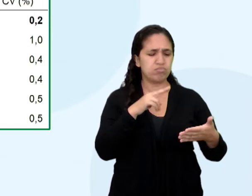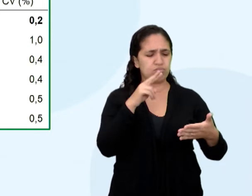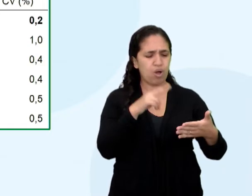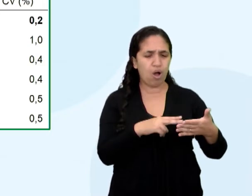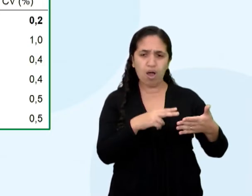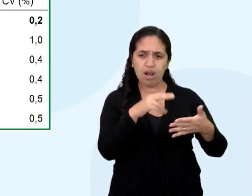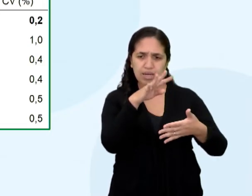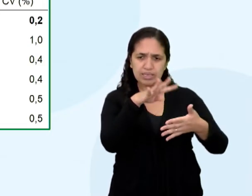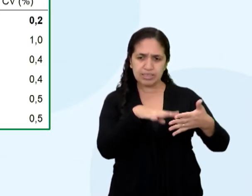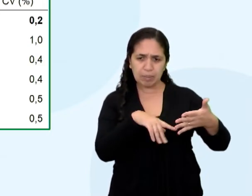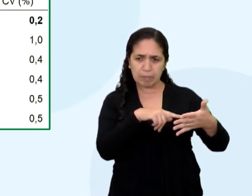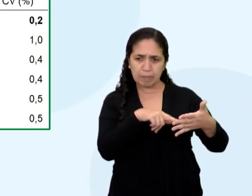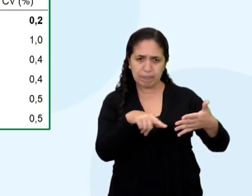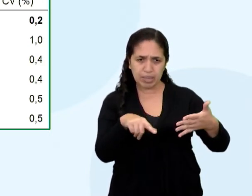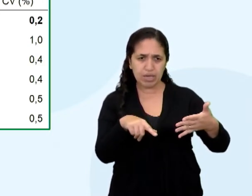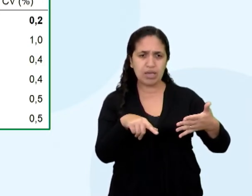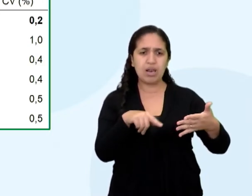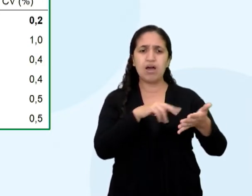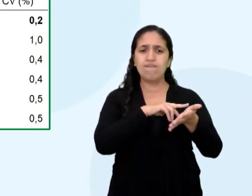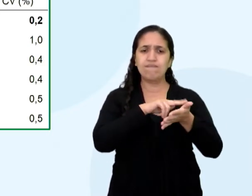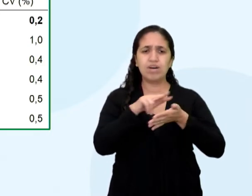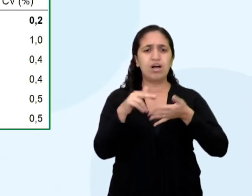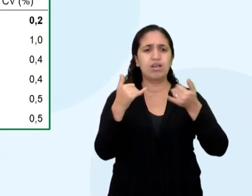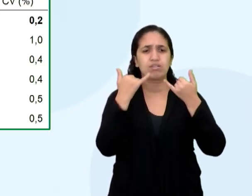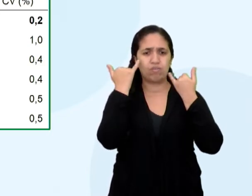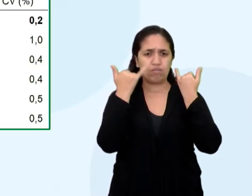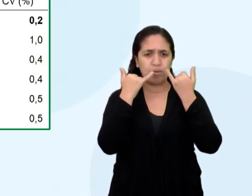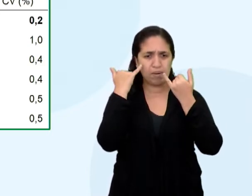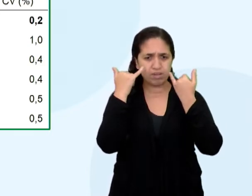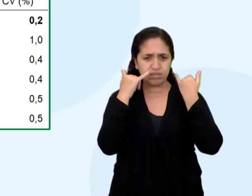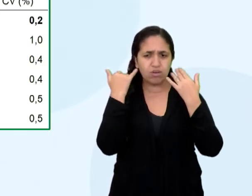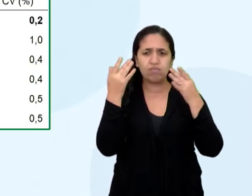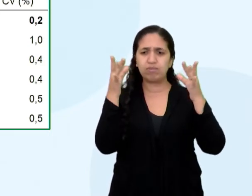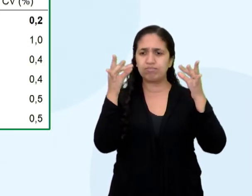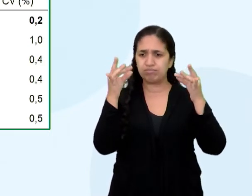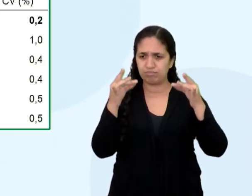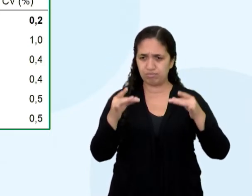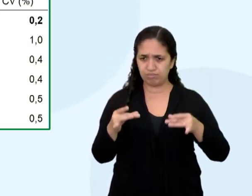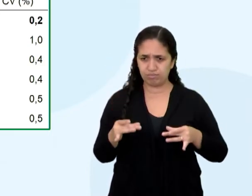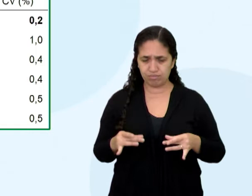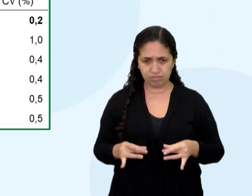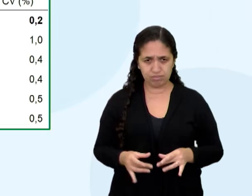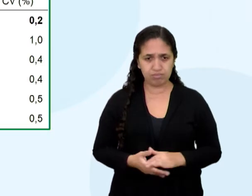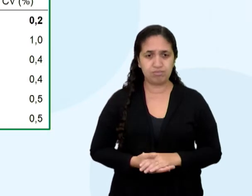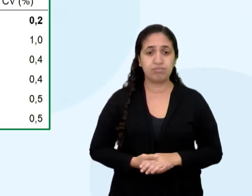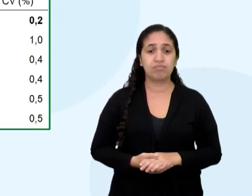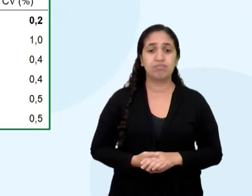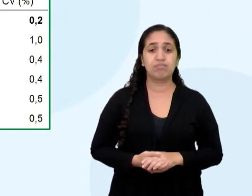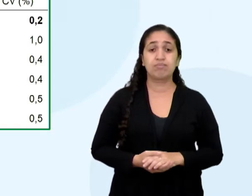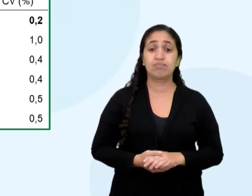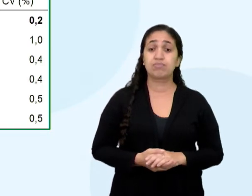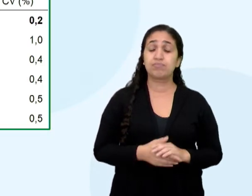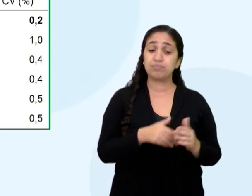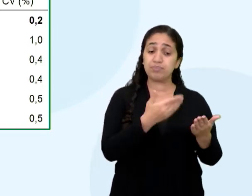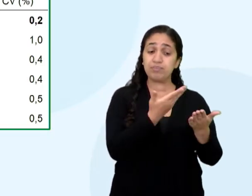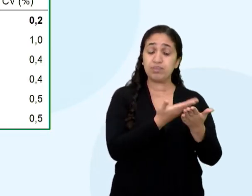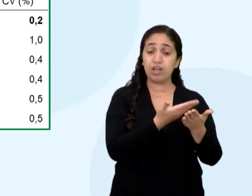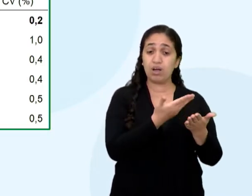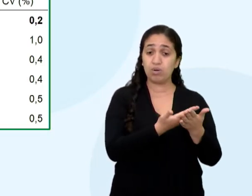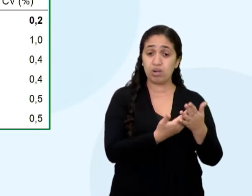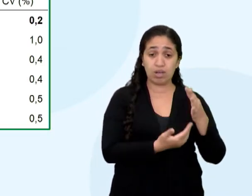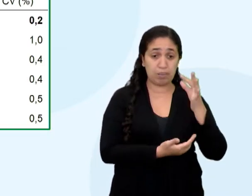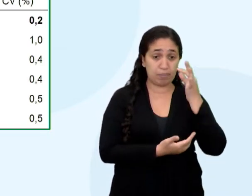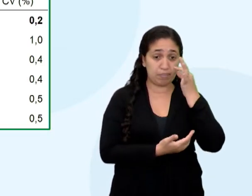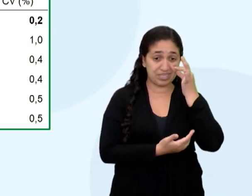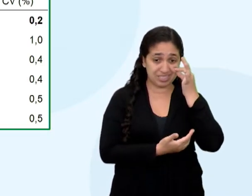tem muitas informações e aí a gente vai descrever elas. Perceba que aí que as aulas presenciais normais aí